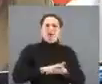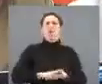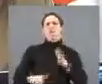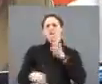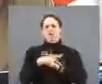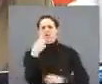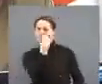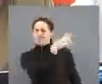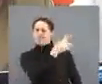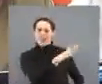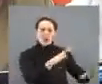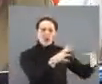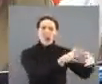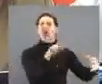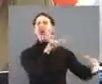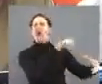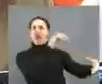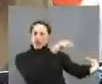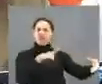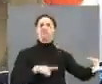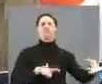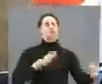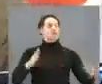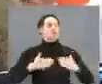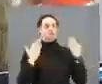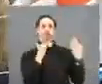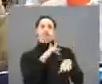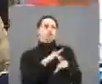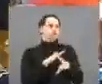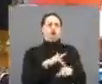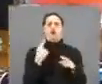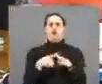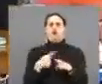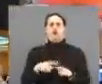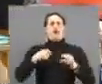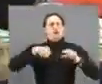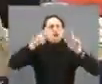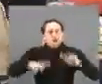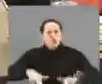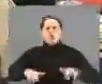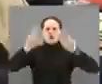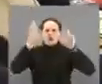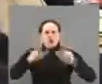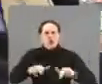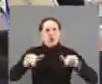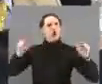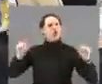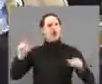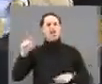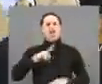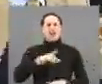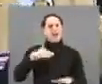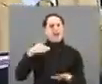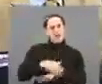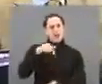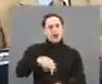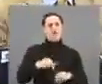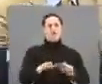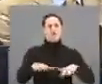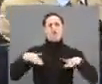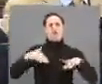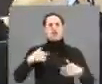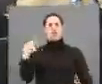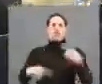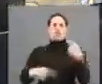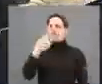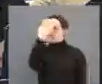por parte desta gentalha, é de fato assustador, porque jamais, jamais entraria neste campo num